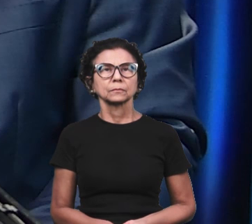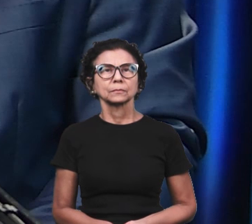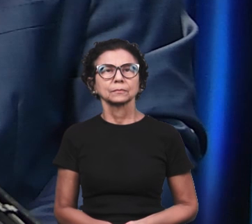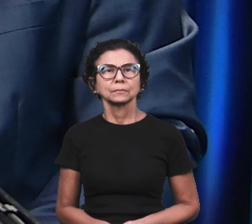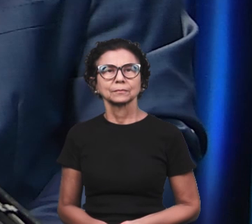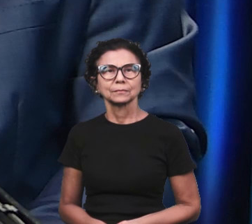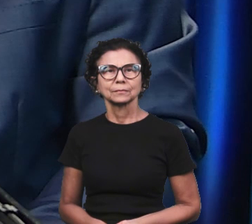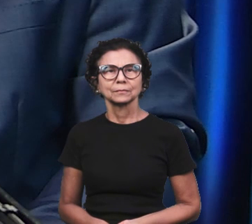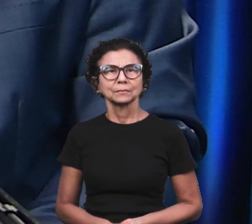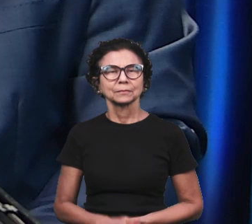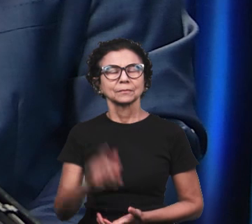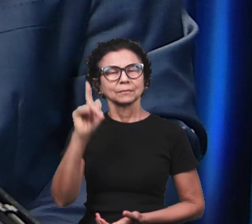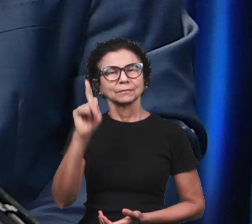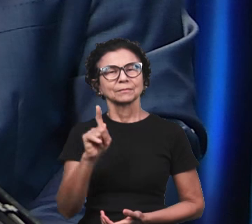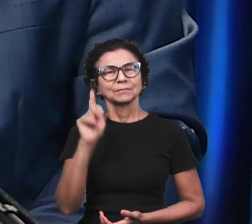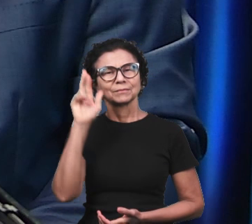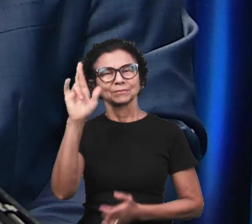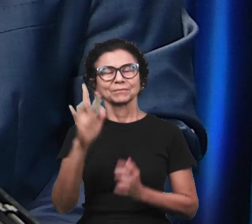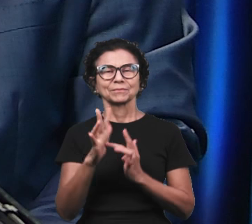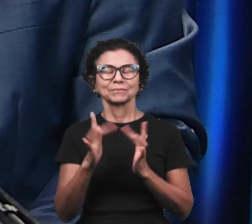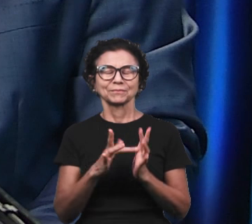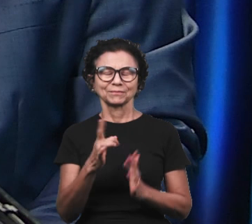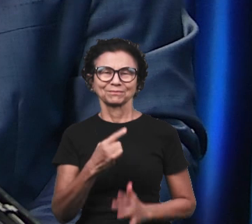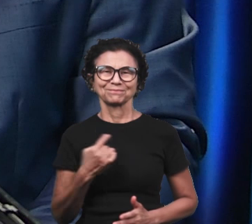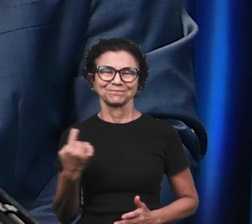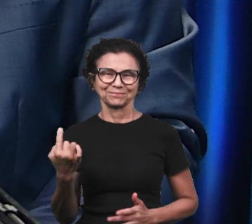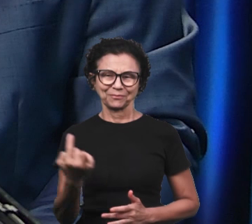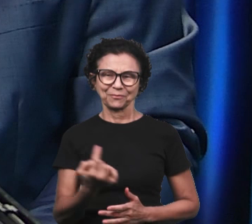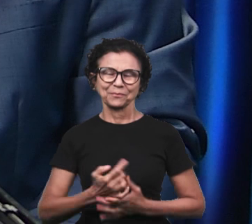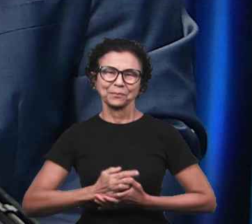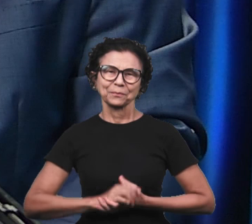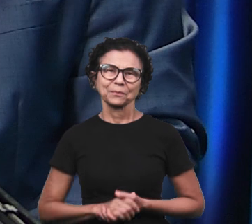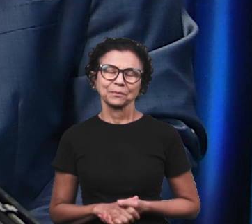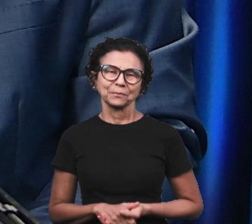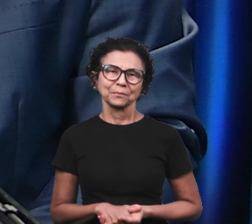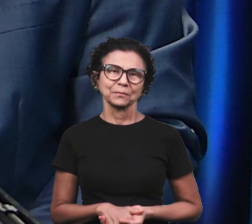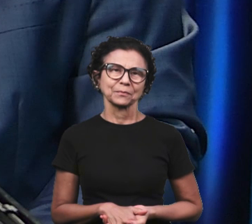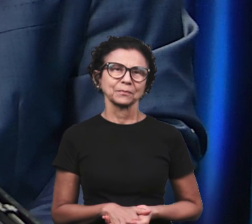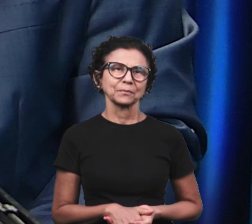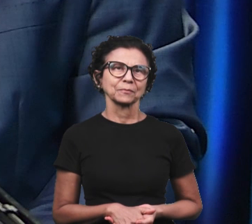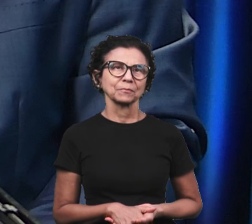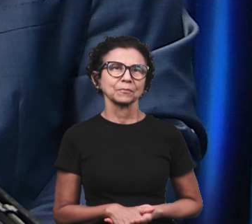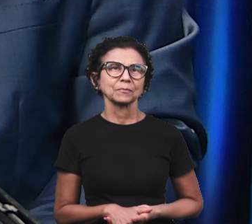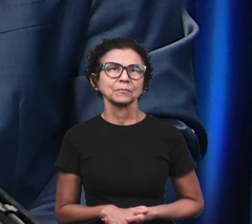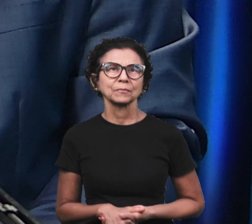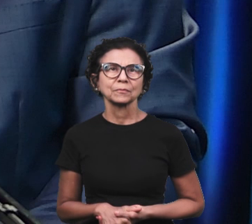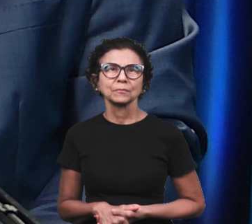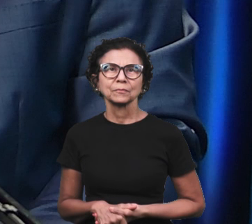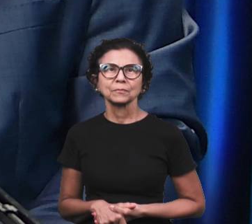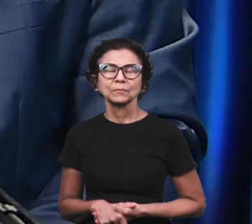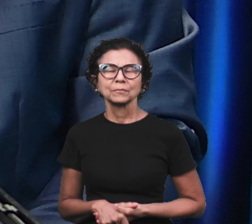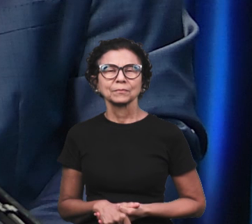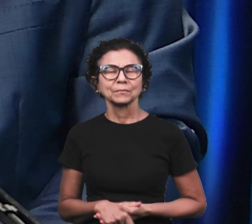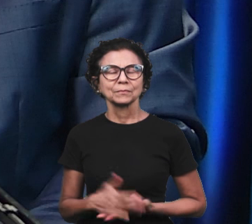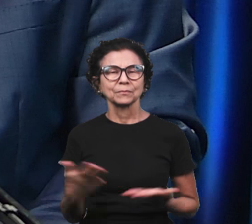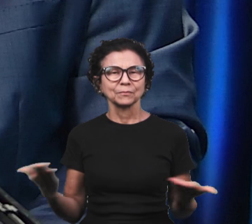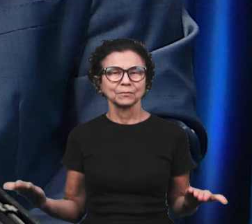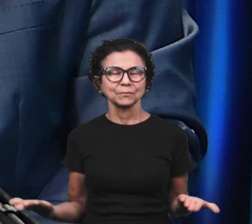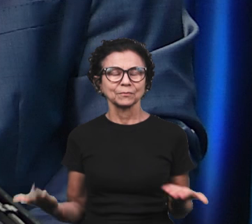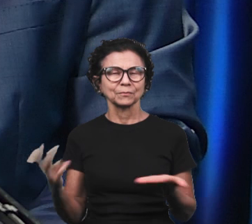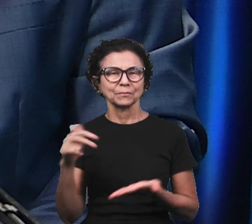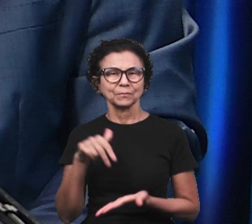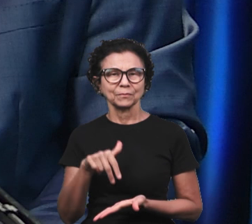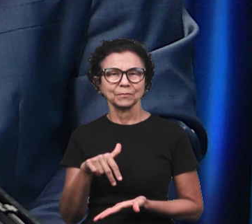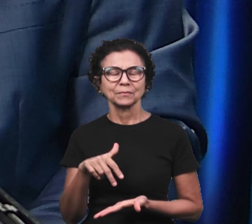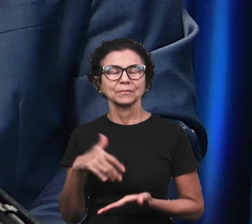Nós saudamos a todos com a paz do Senhor Jesus. Amém. Estamos aqui com muita alegria para, junto